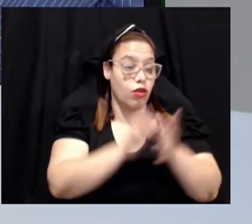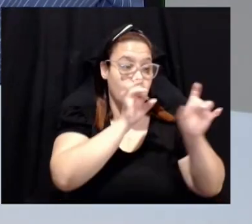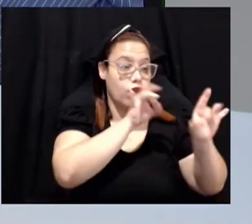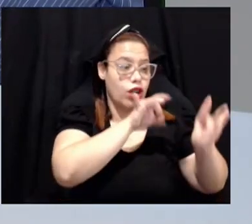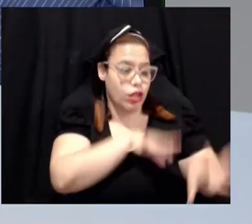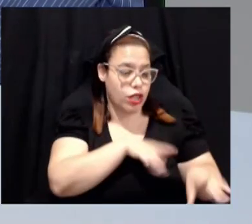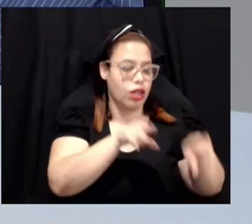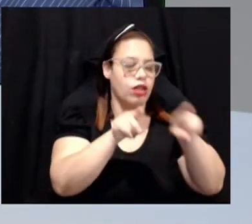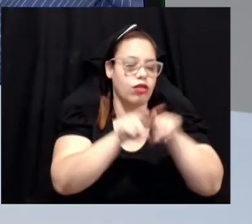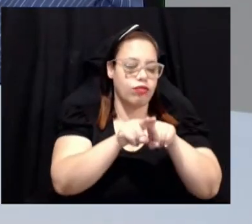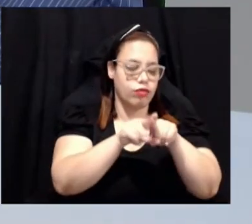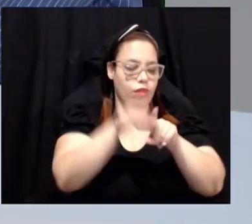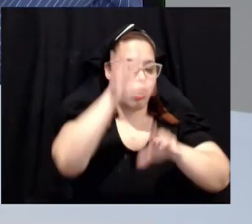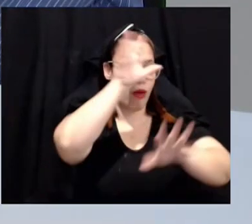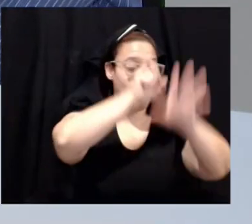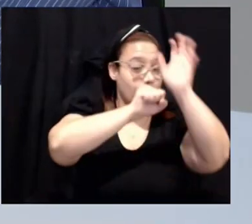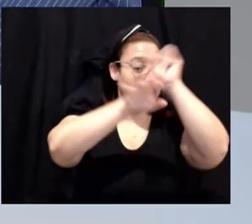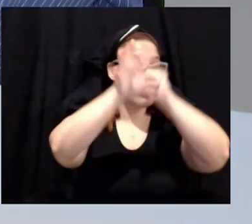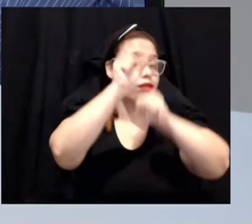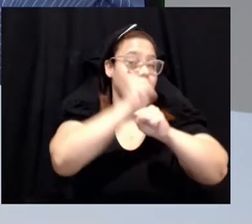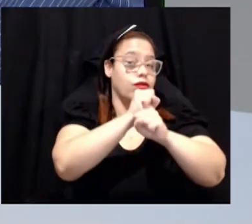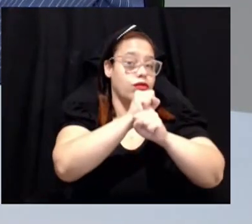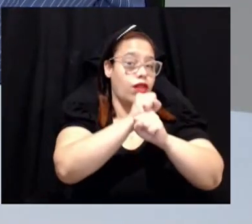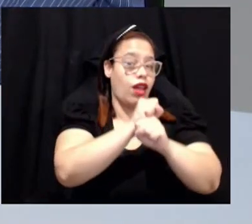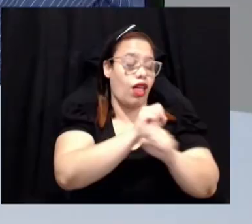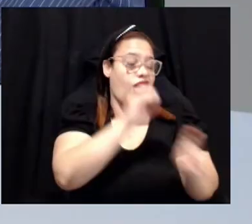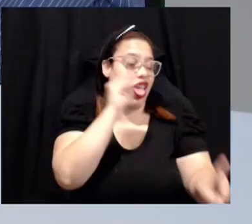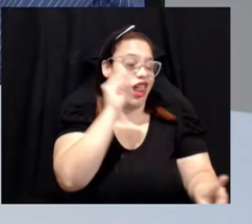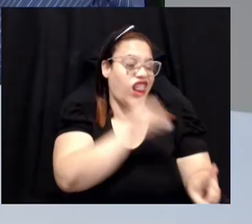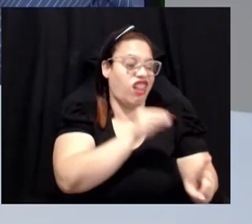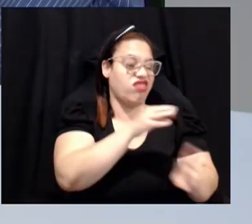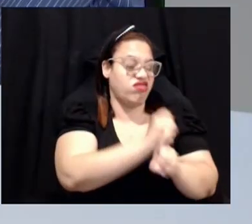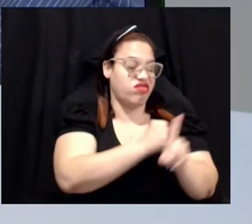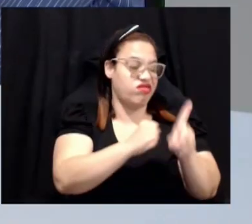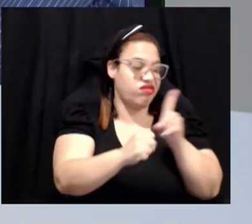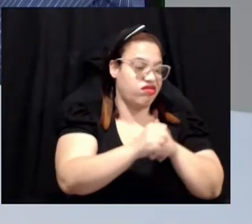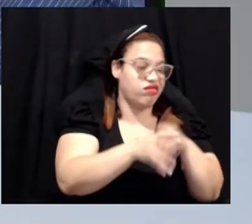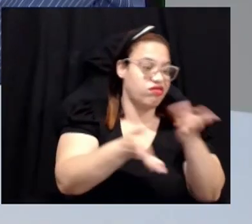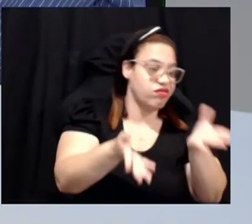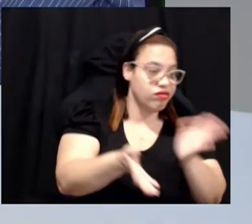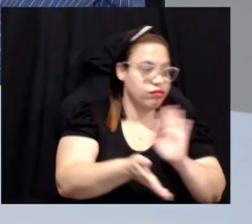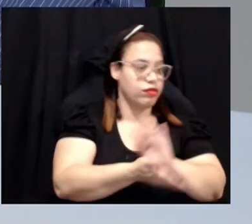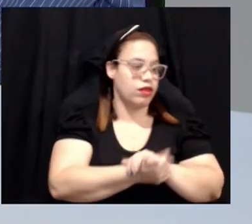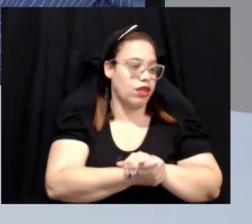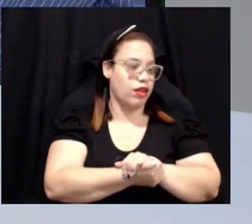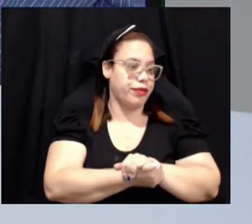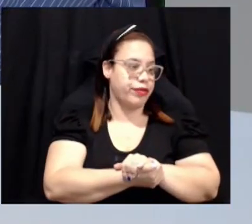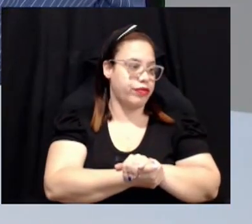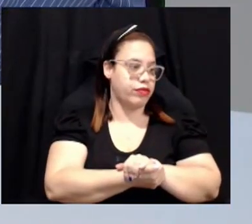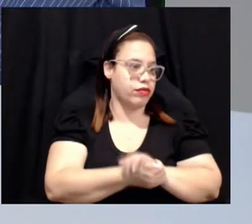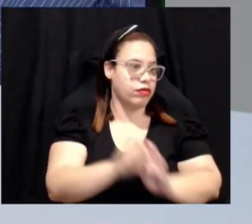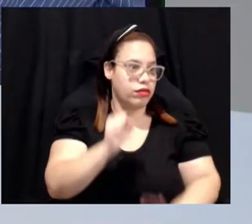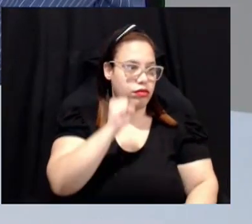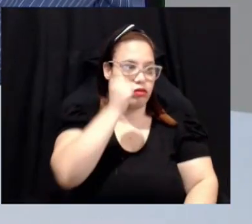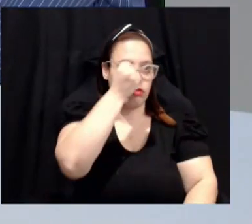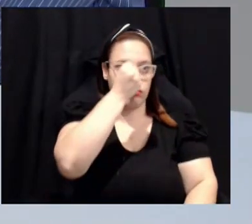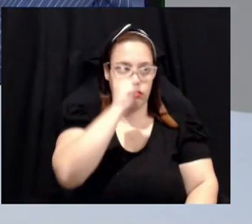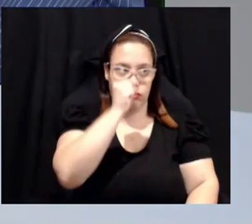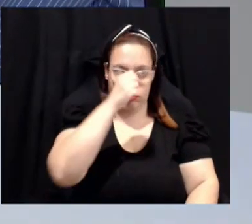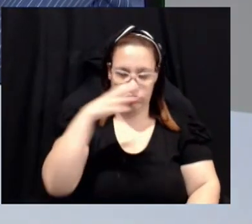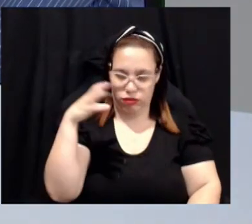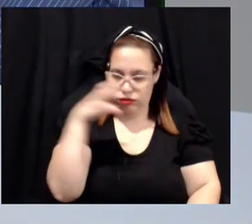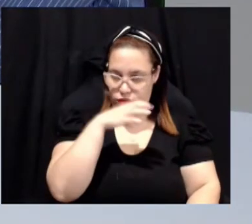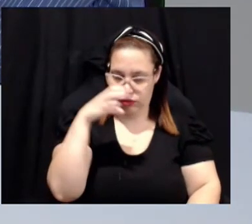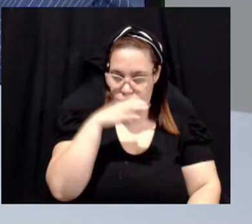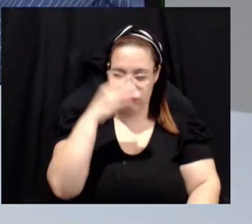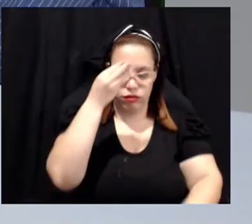na aprendizagem, ficaram à margem da sociedade. E o grau de velocidade, de assimilação, a